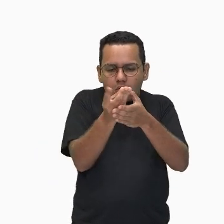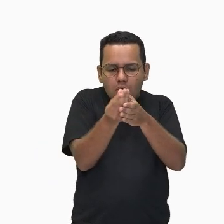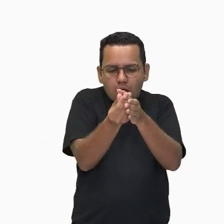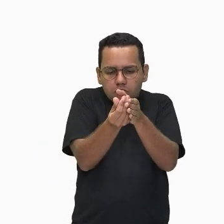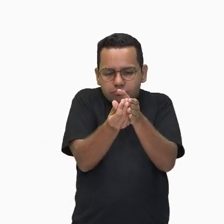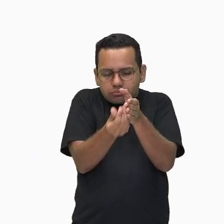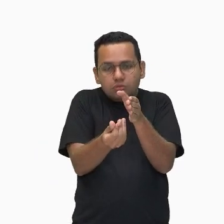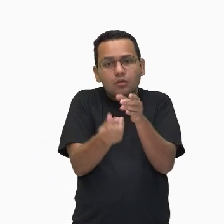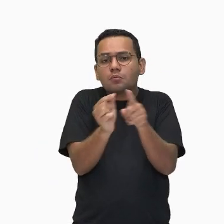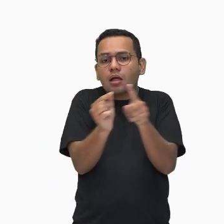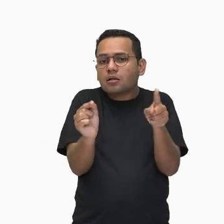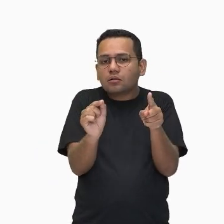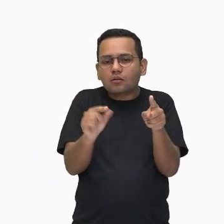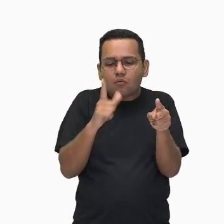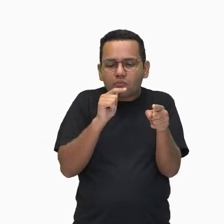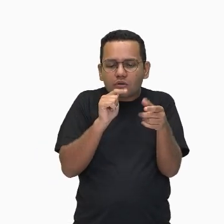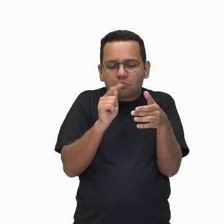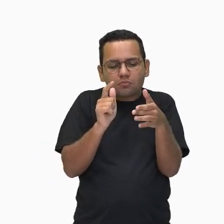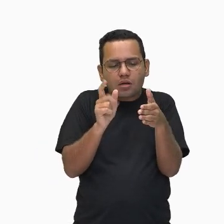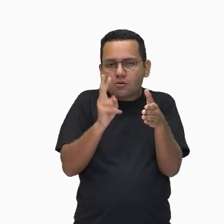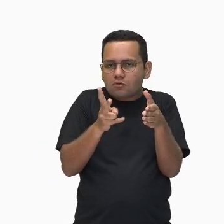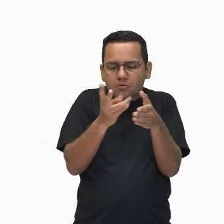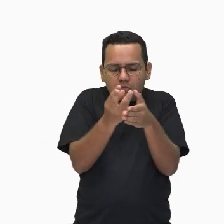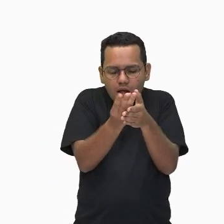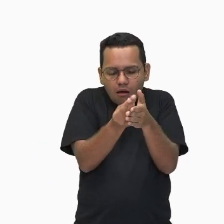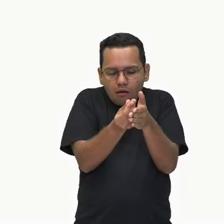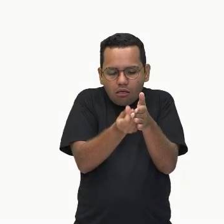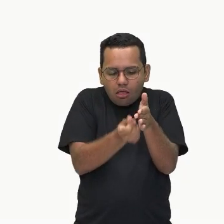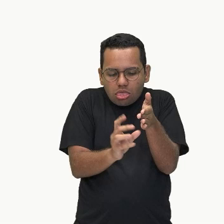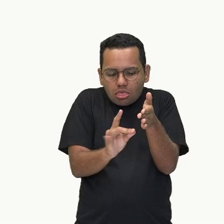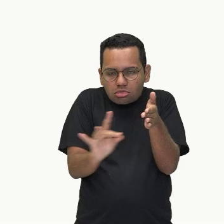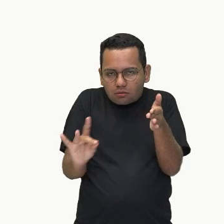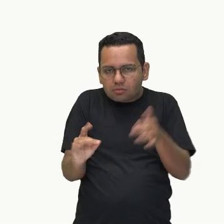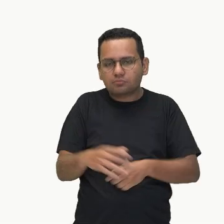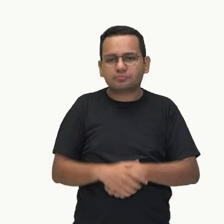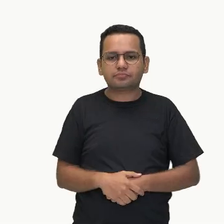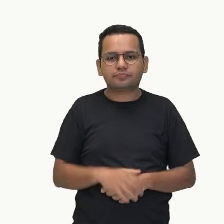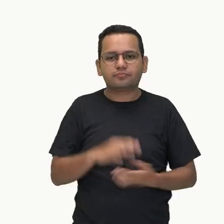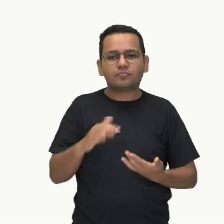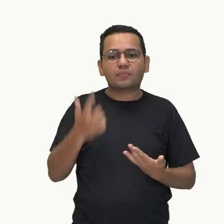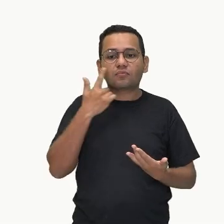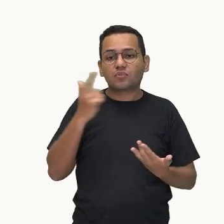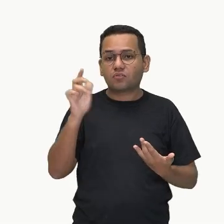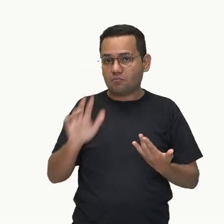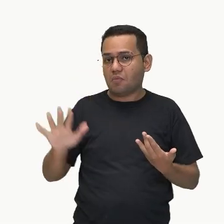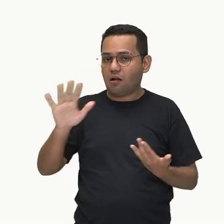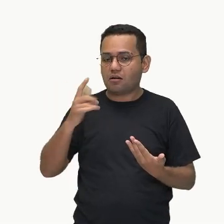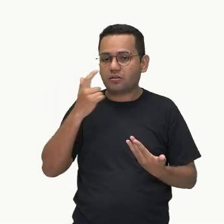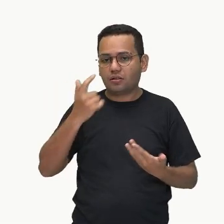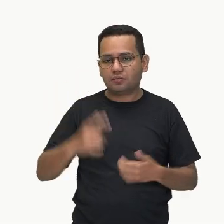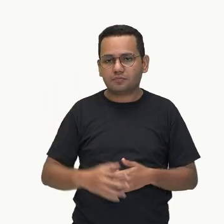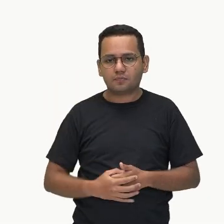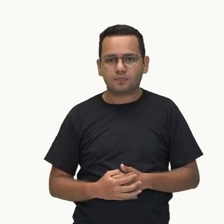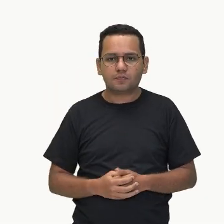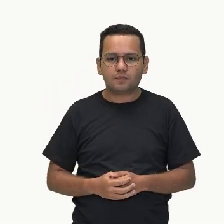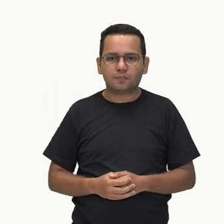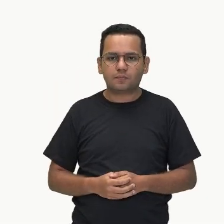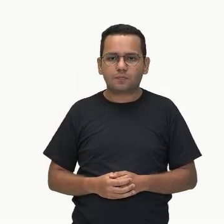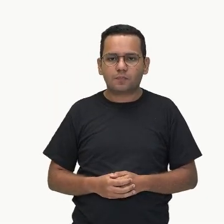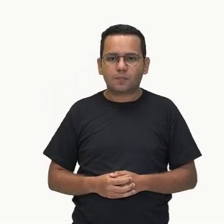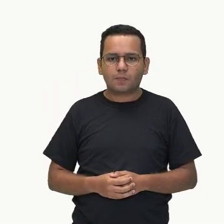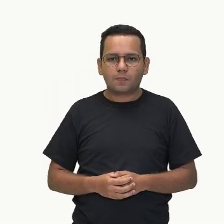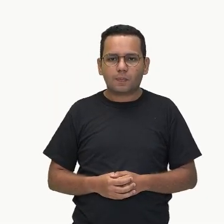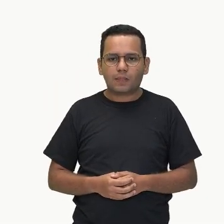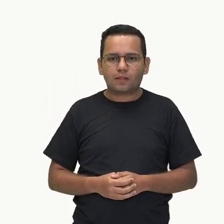líquido passe por meio deles. Observe no esquema que eu vou destacar a parte em que ficou o que nós vamos chamar de